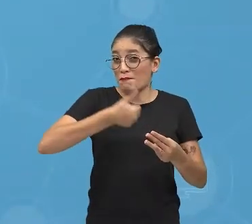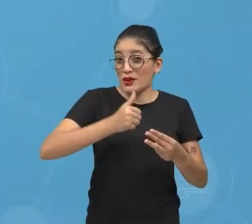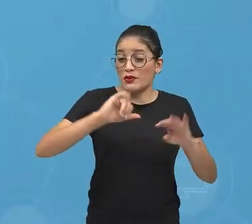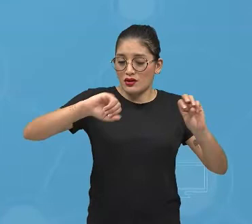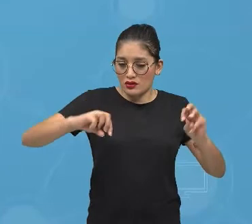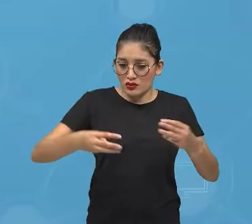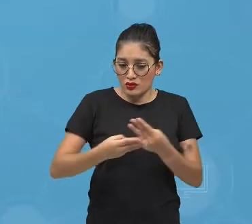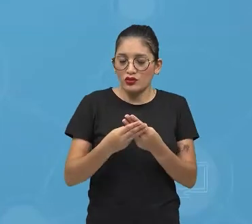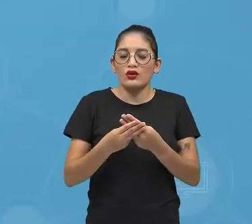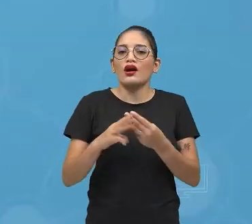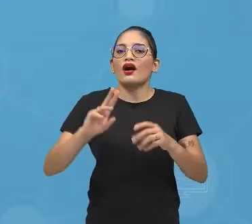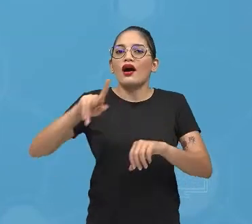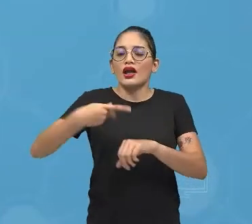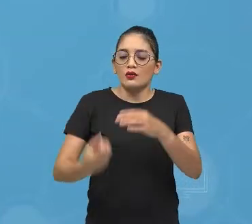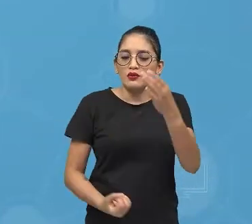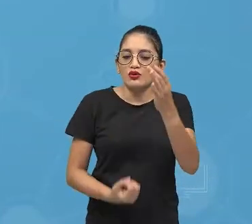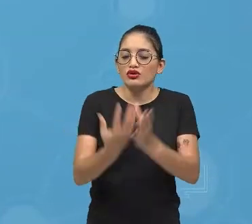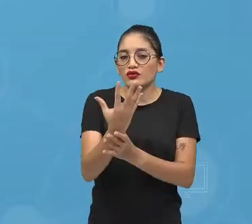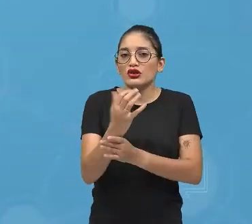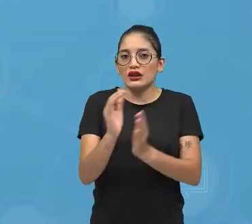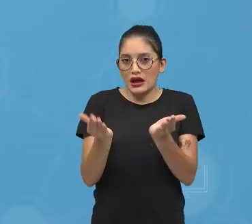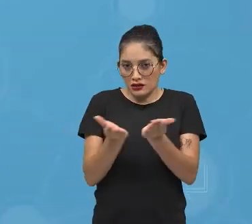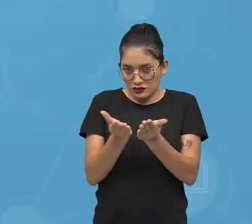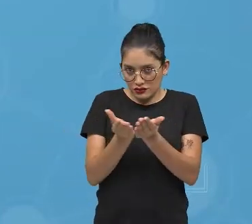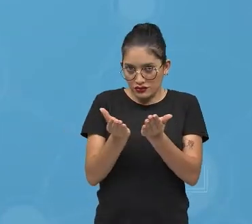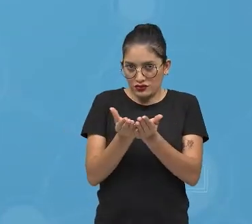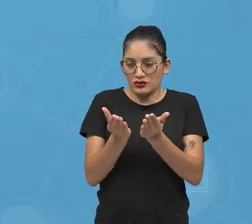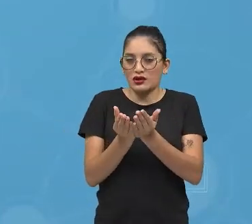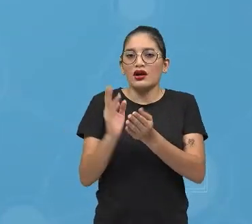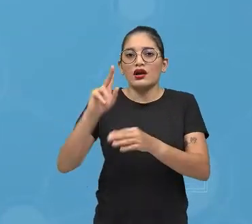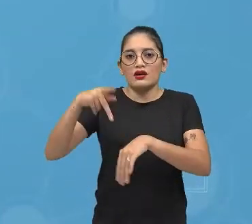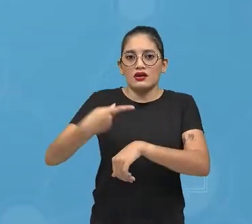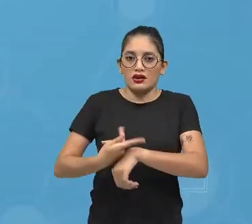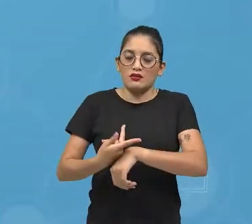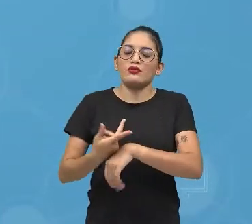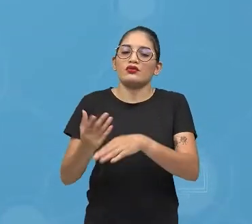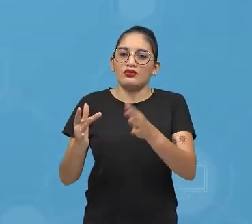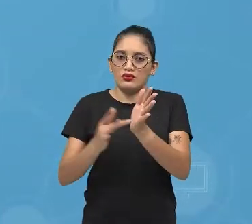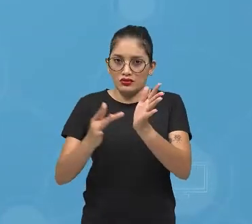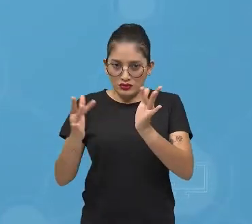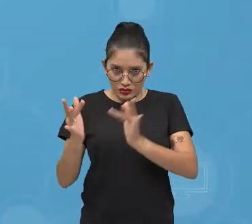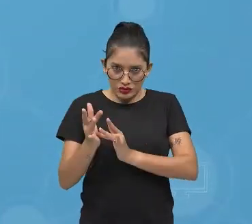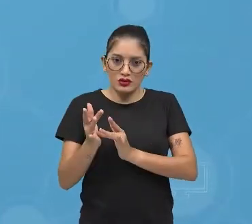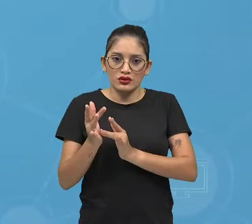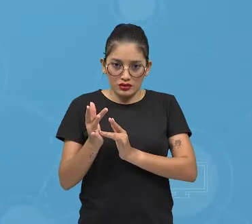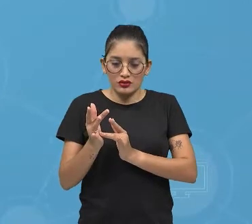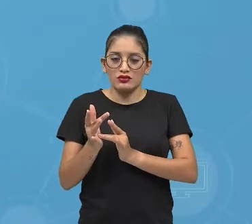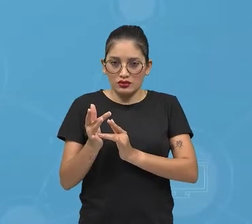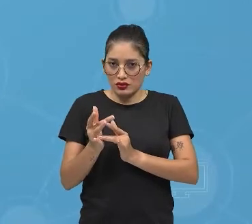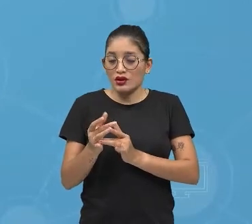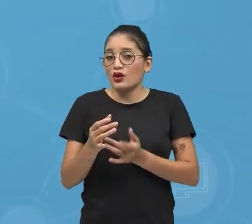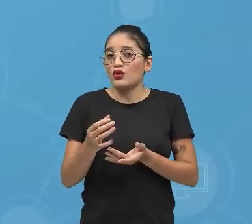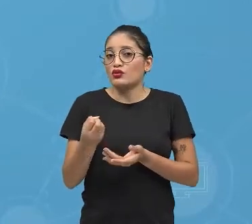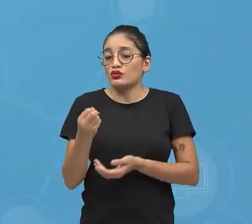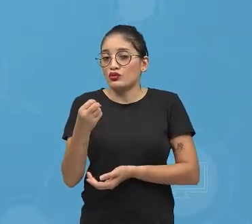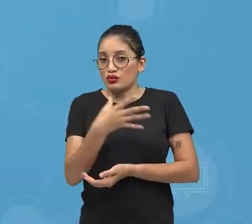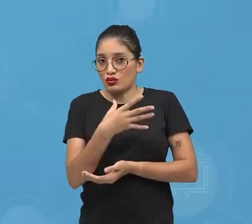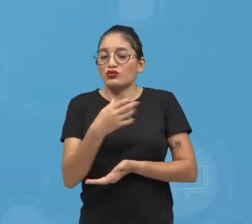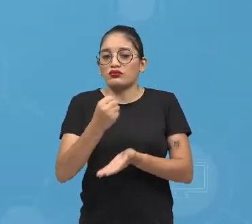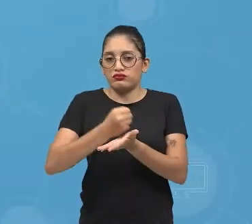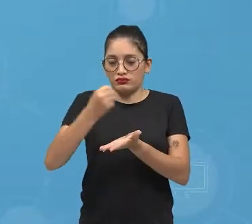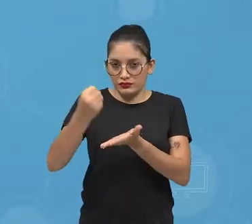depois ela deu origem ao cristianismo após Cristo e os apóstolos lá no Novo Testamento,